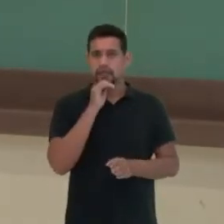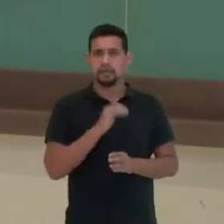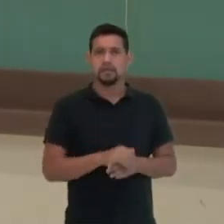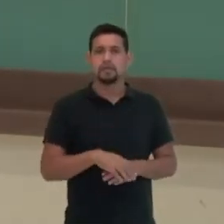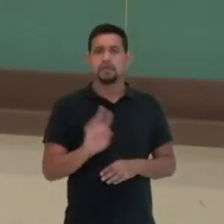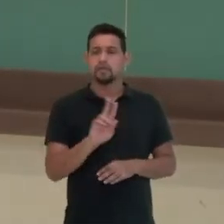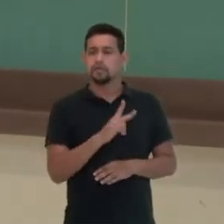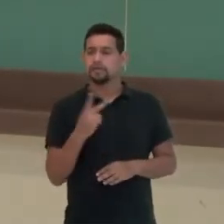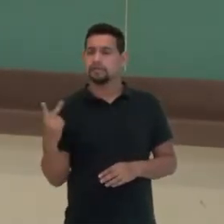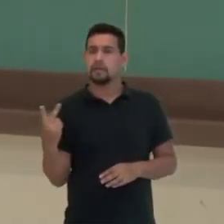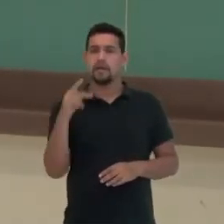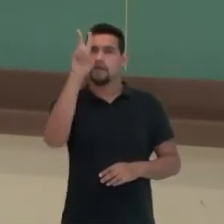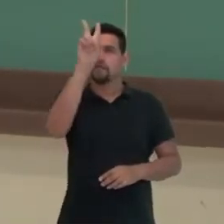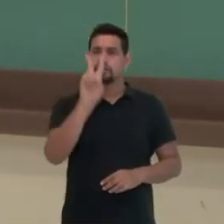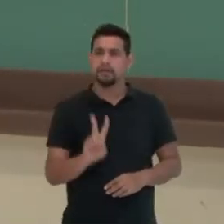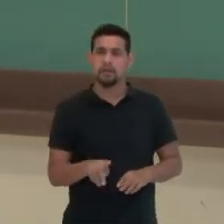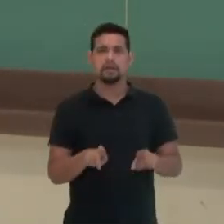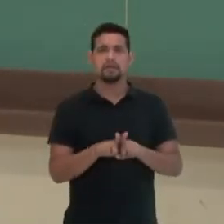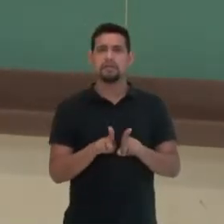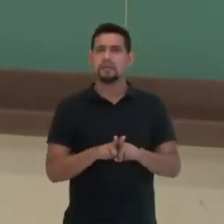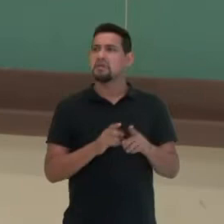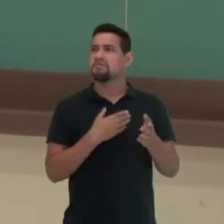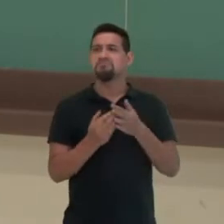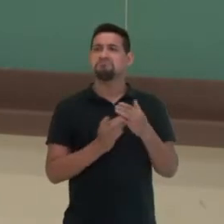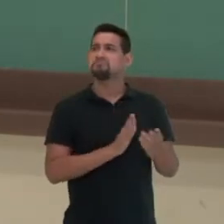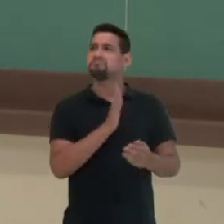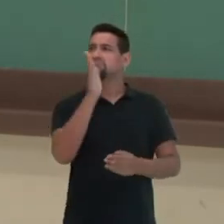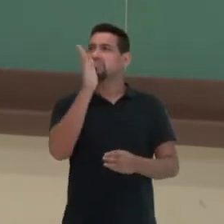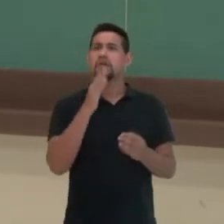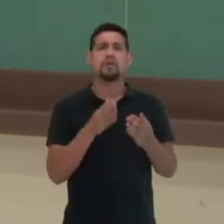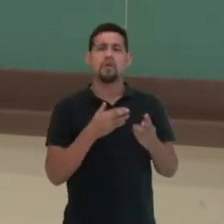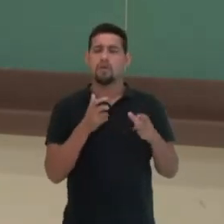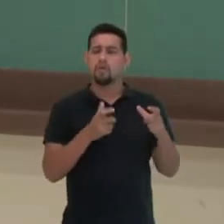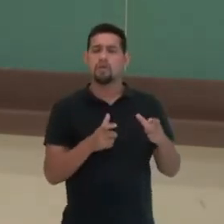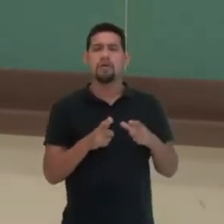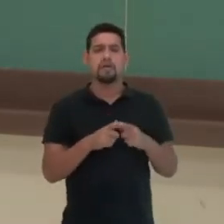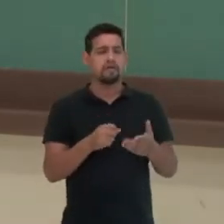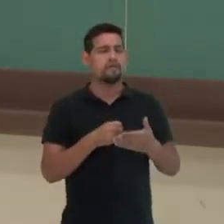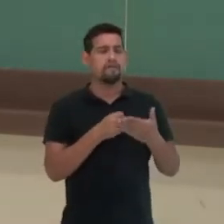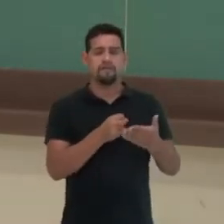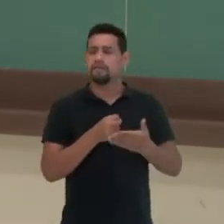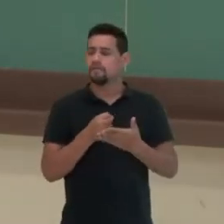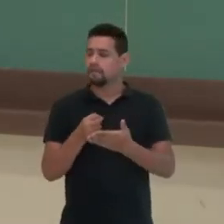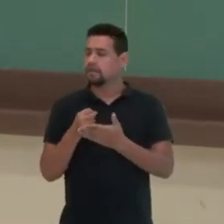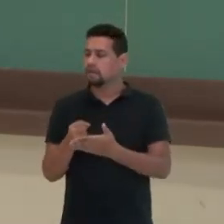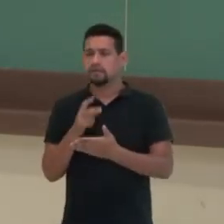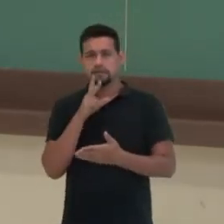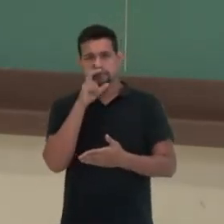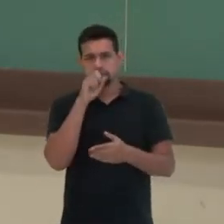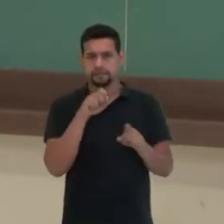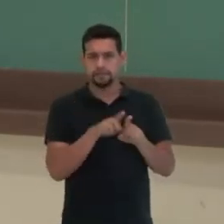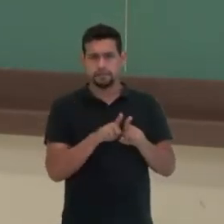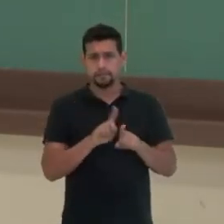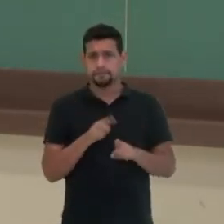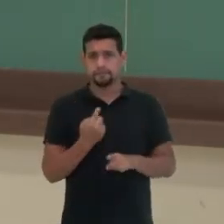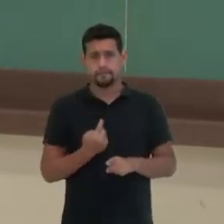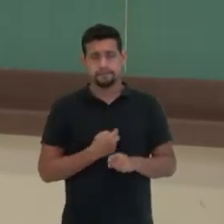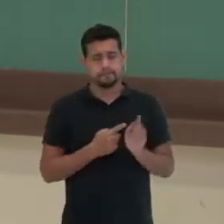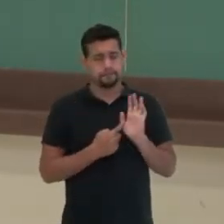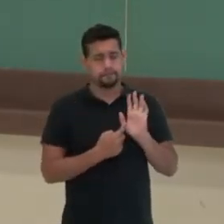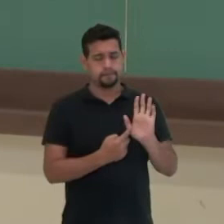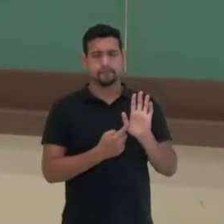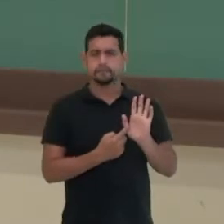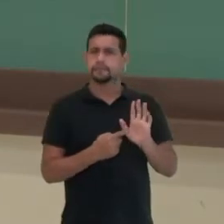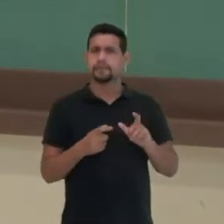Horizontal, vertical, diagonal, para onde que a gente vai direcionar a intensidade daquela força que a gente vai estar